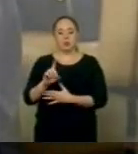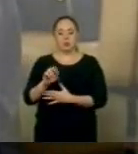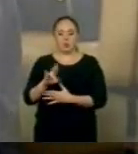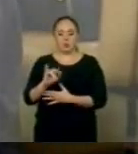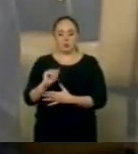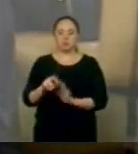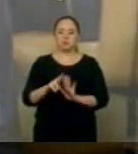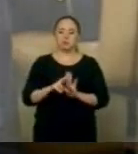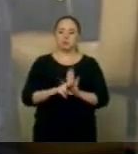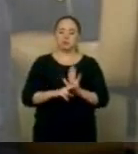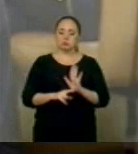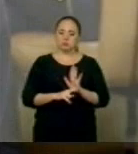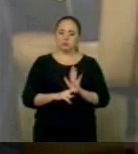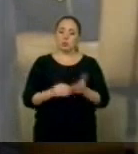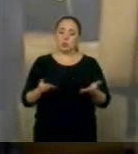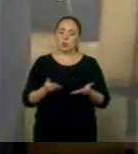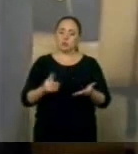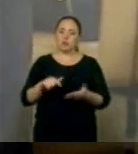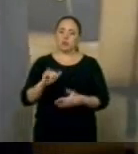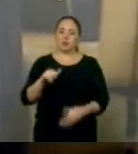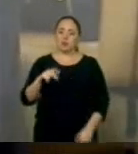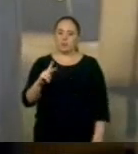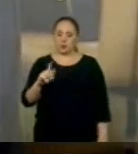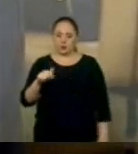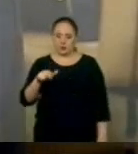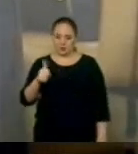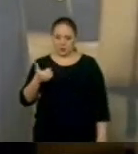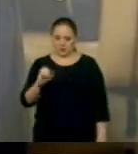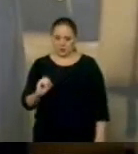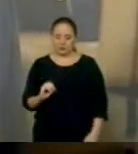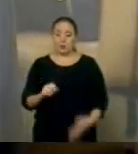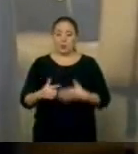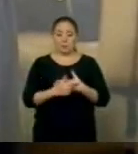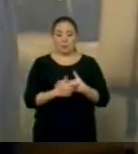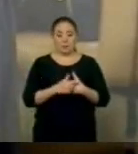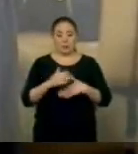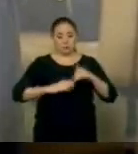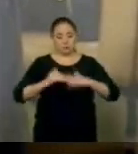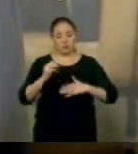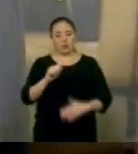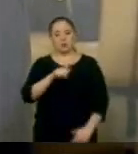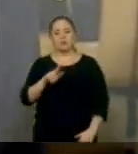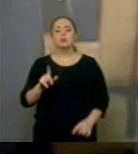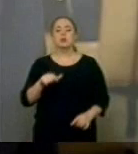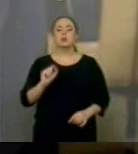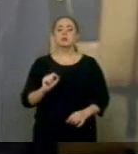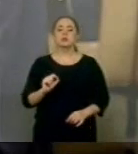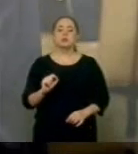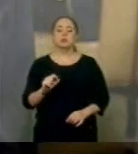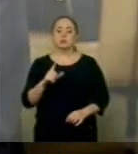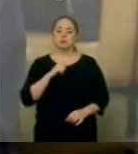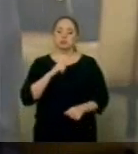norma objeto de impugnação. Segundo, um outro papel também do advogado-geral da União, que é o de prestar